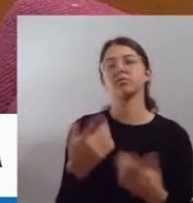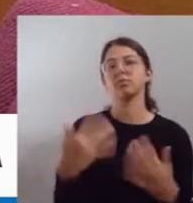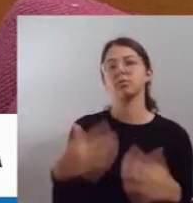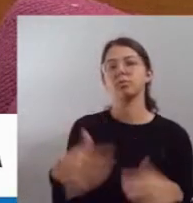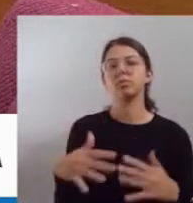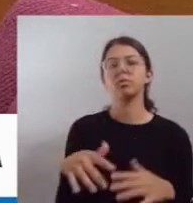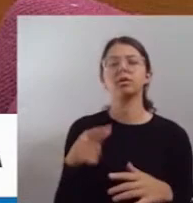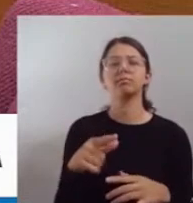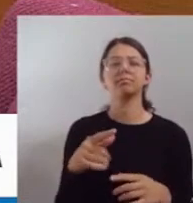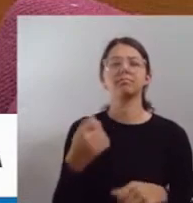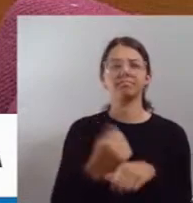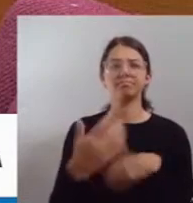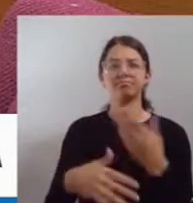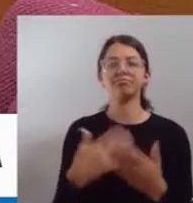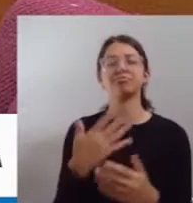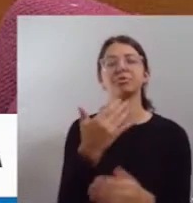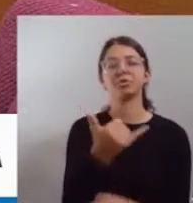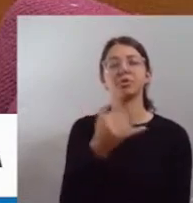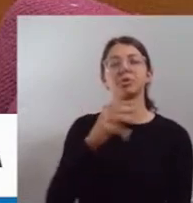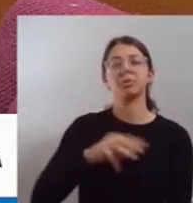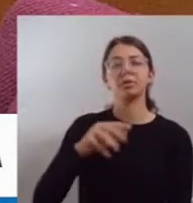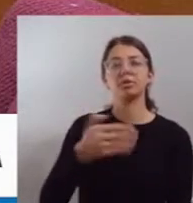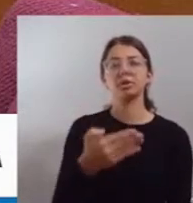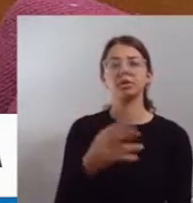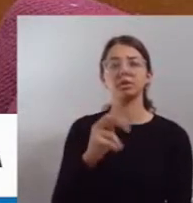2.730.000 euros contra